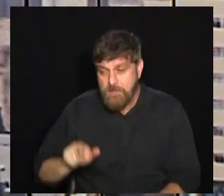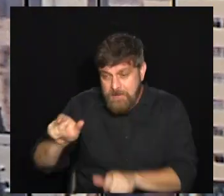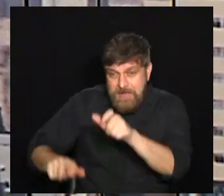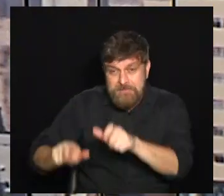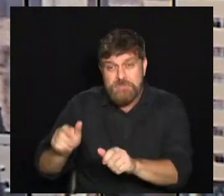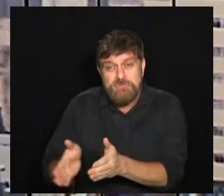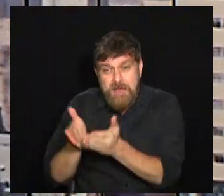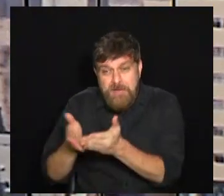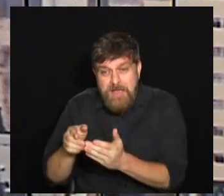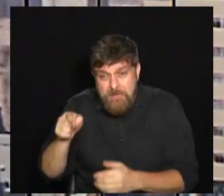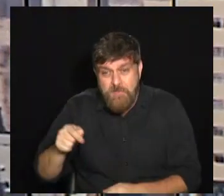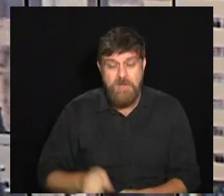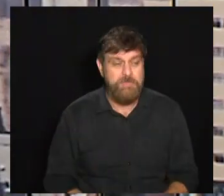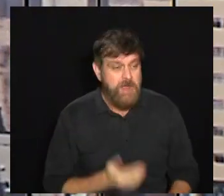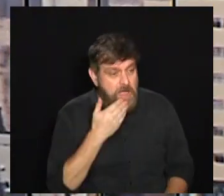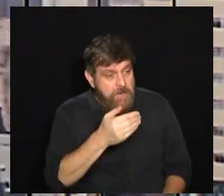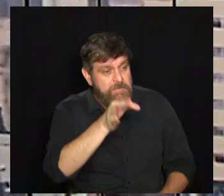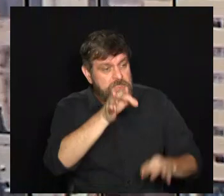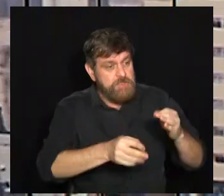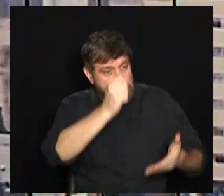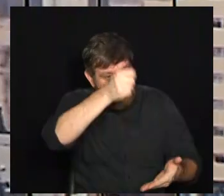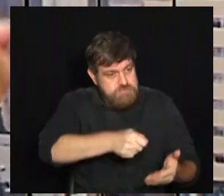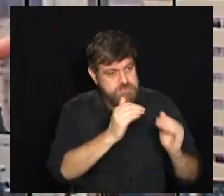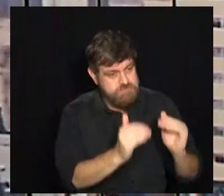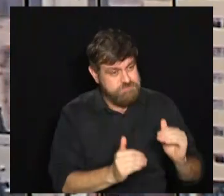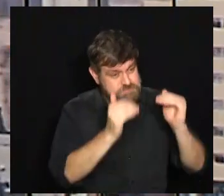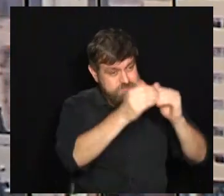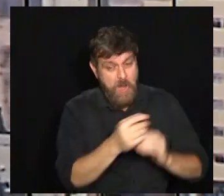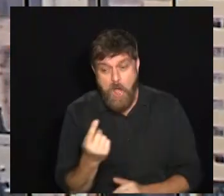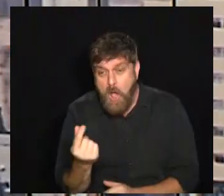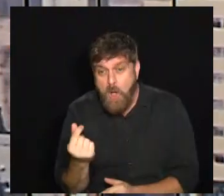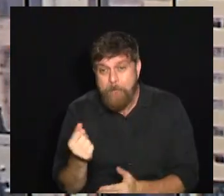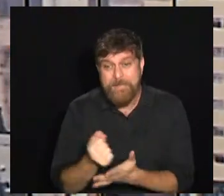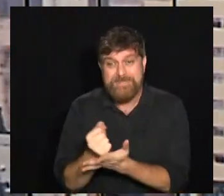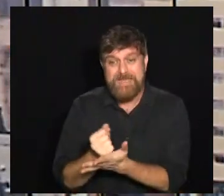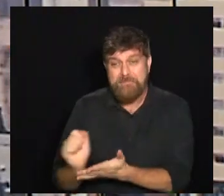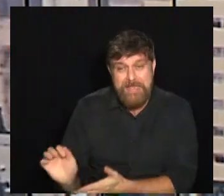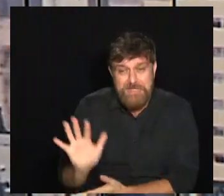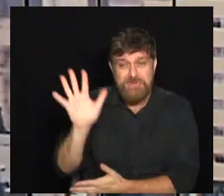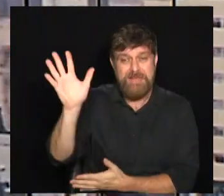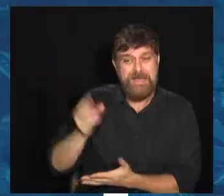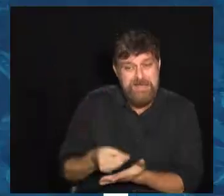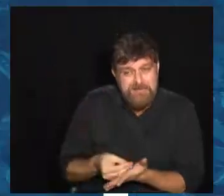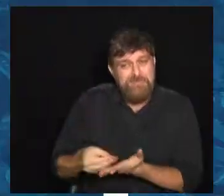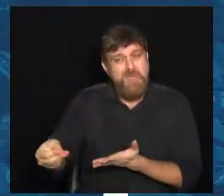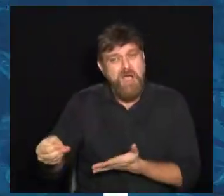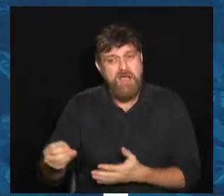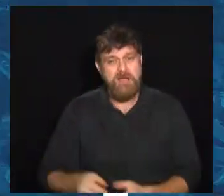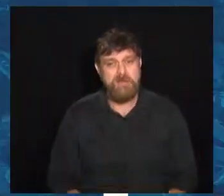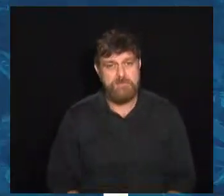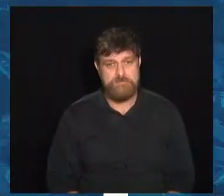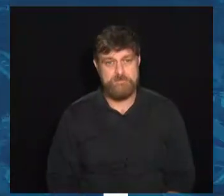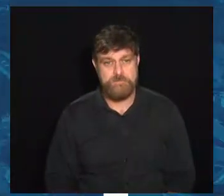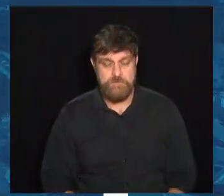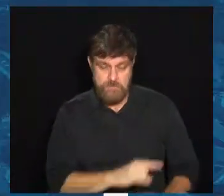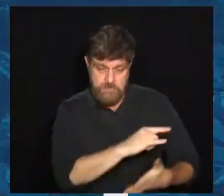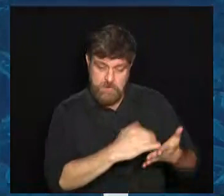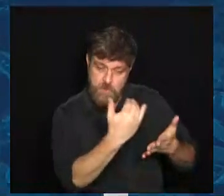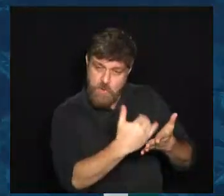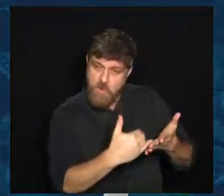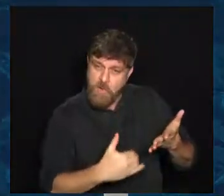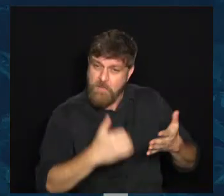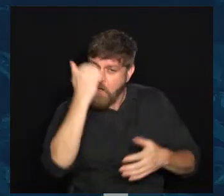para eles agilizarem os medicamentos de alto custo para as pessoas carentes. A moção do vereador Ailton